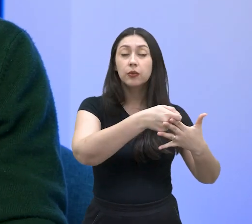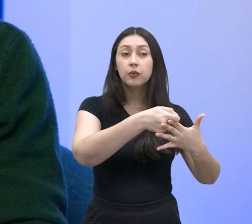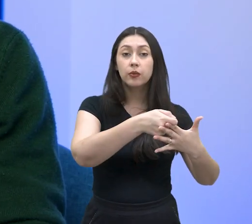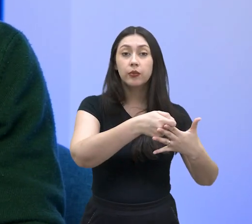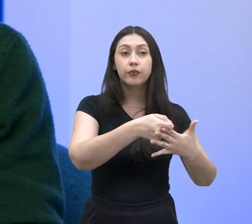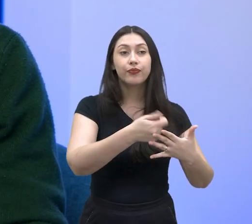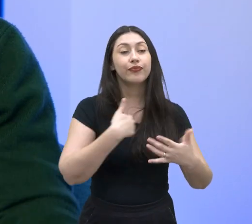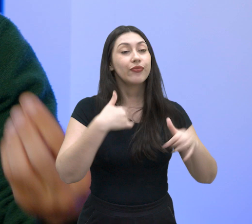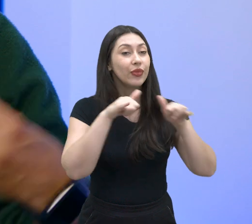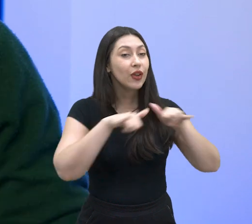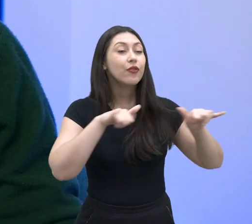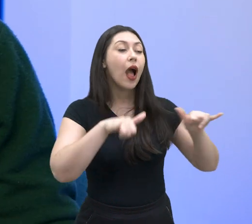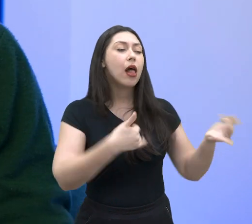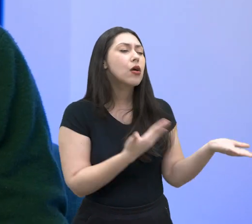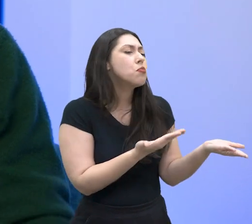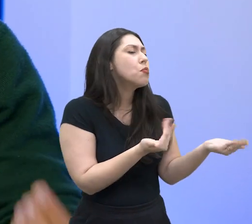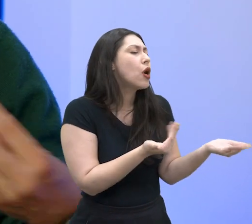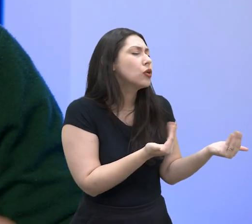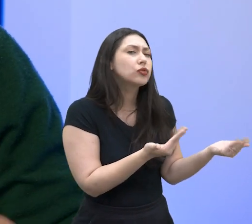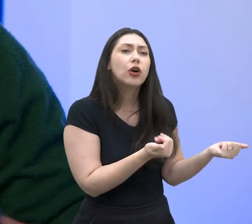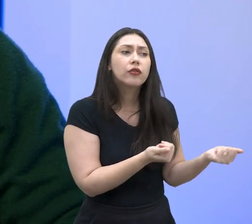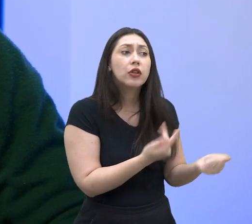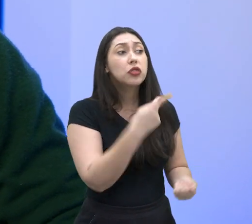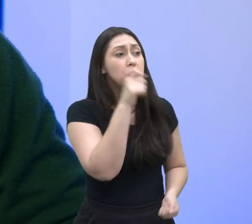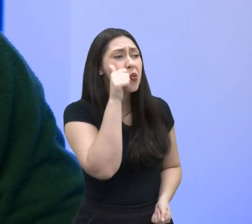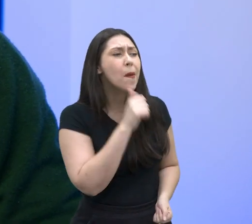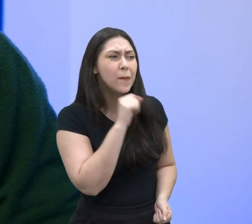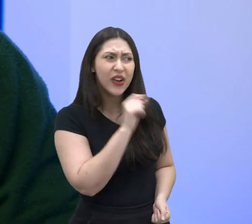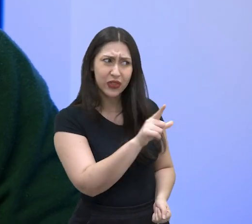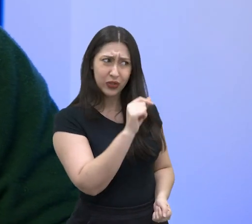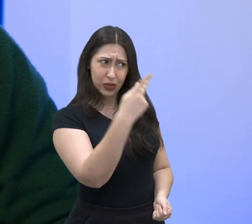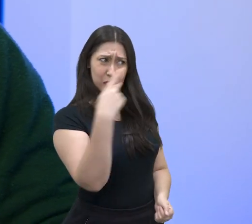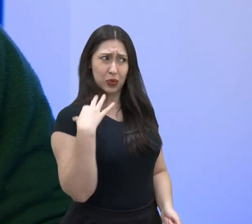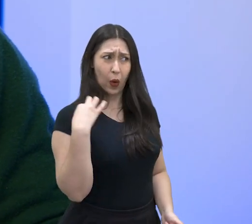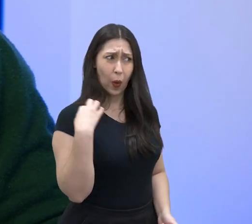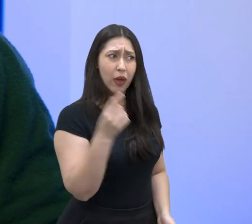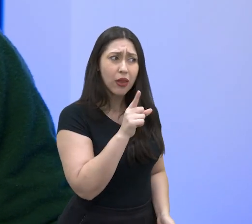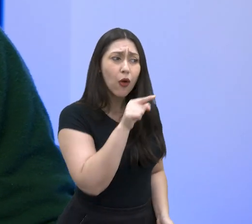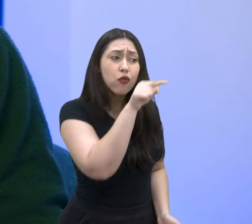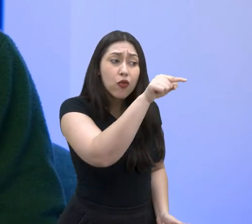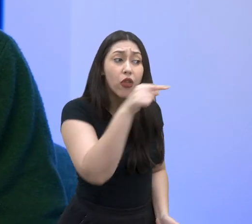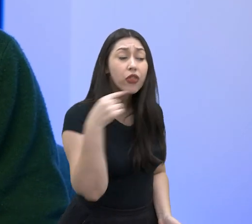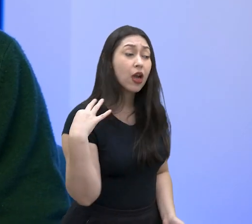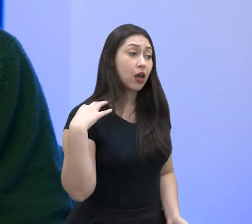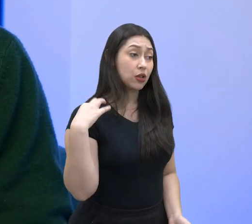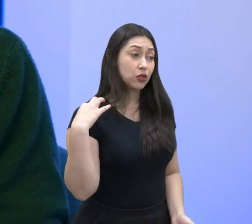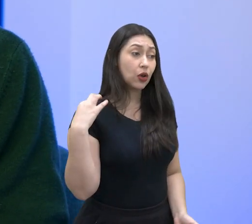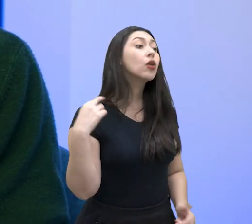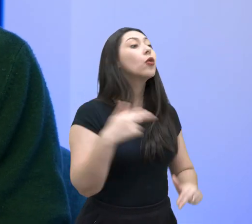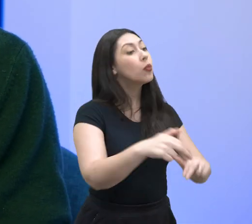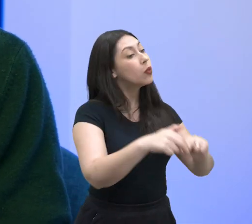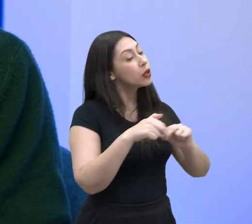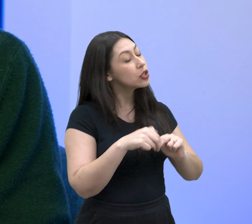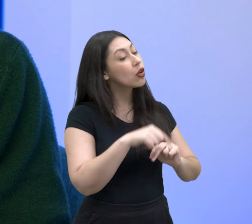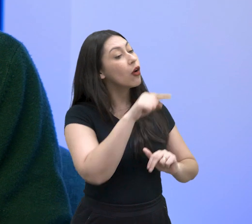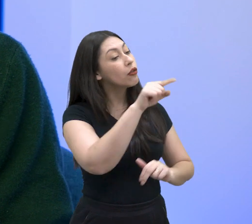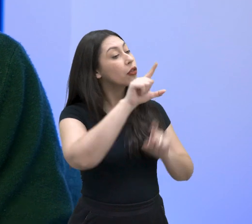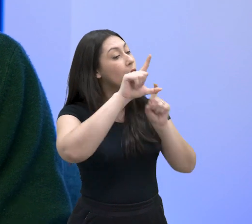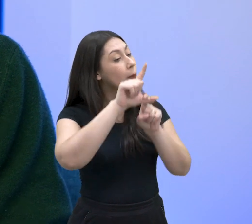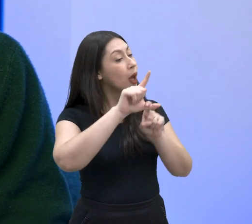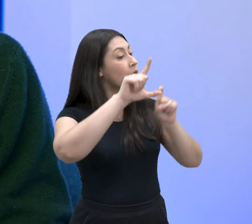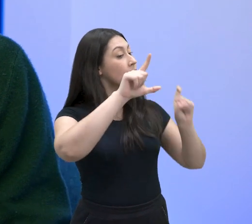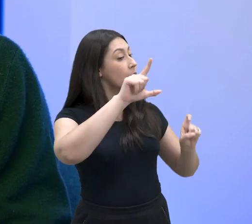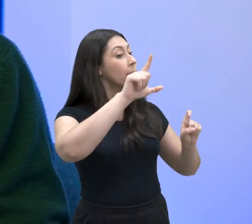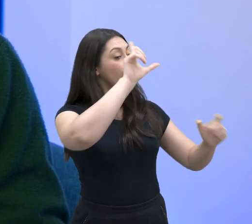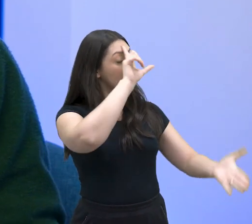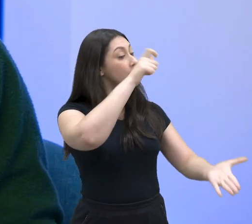escolheu a sua roupa, né? Foi você que escolheu. Então, você ser um sujeito autônomo que escolhe a própria roupa na hora de sair de casa é uma decisão muito política.